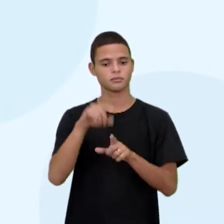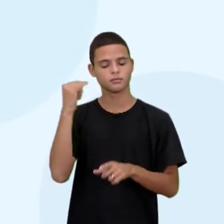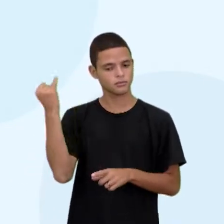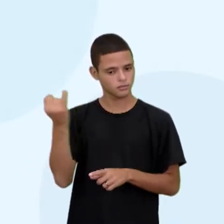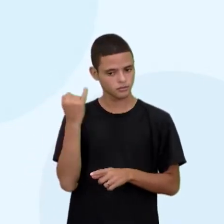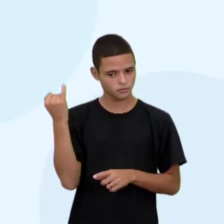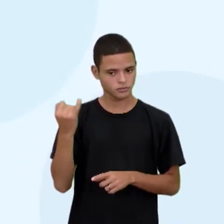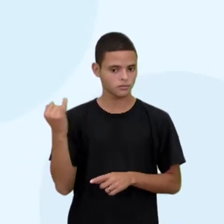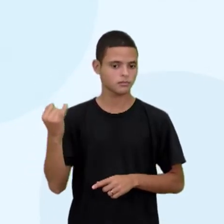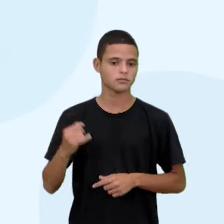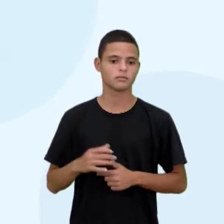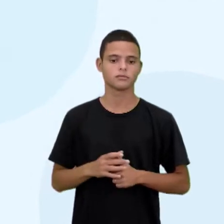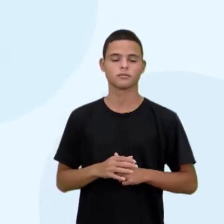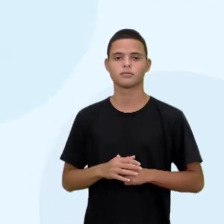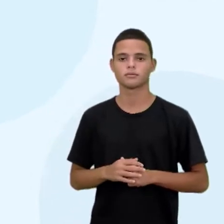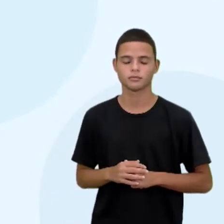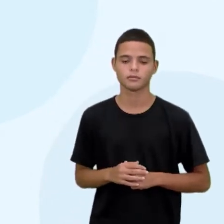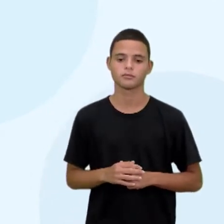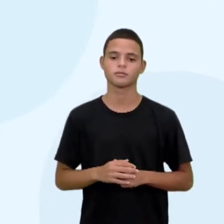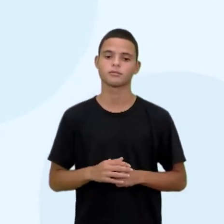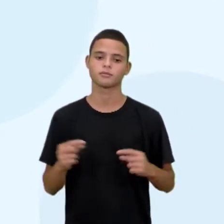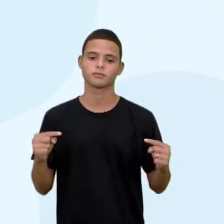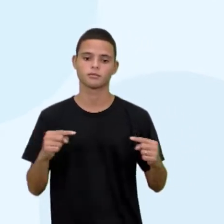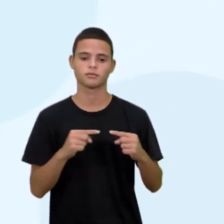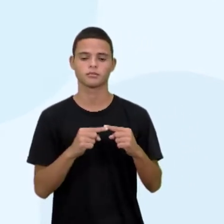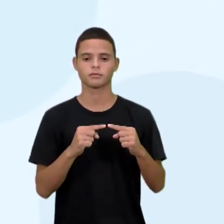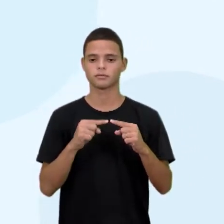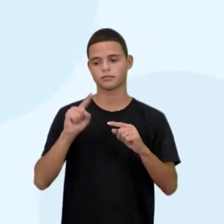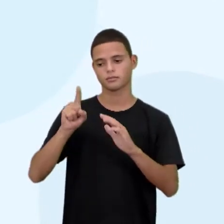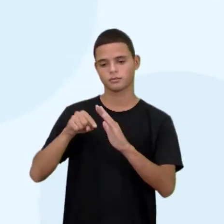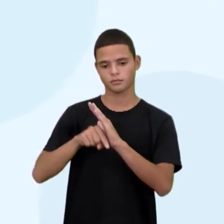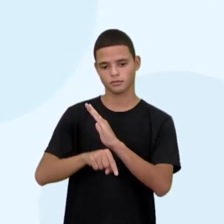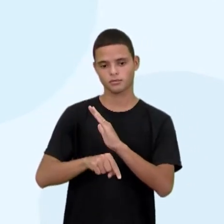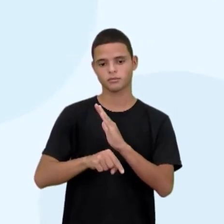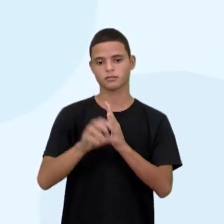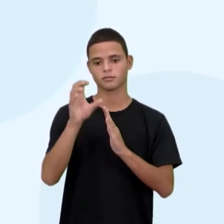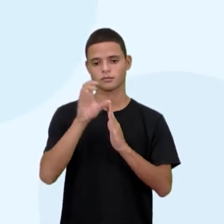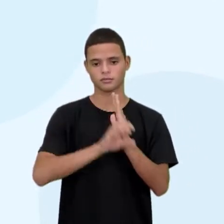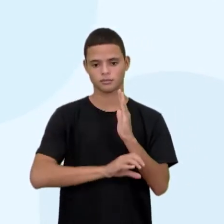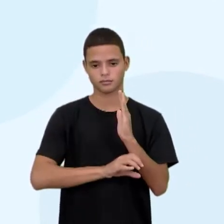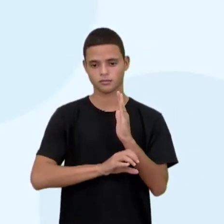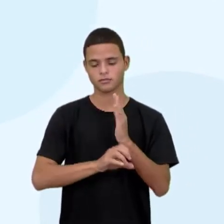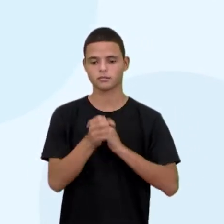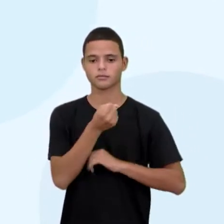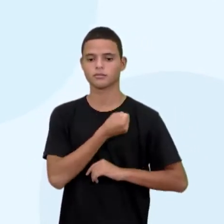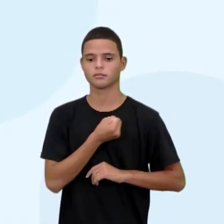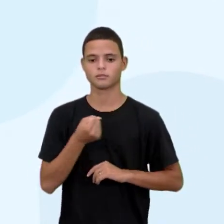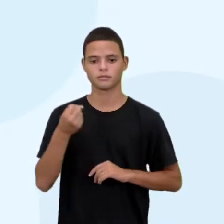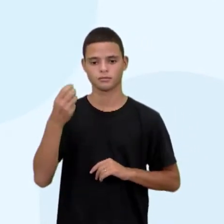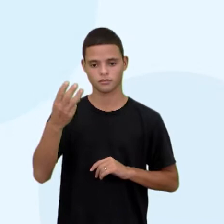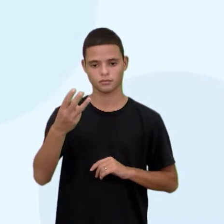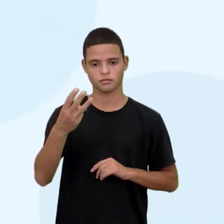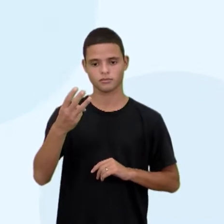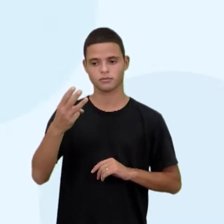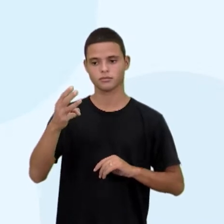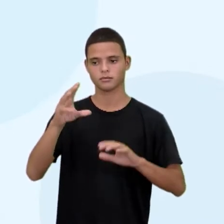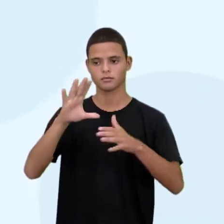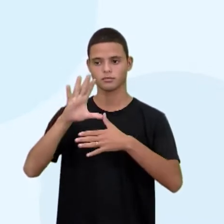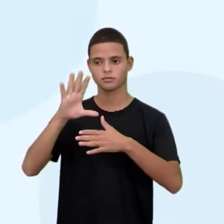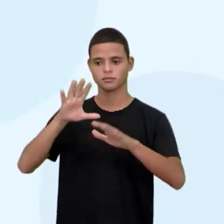fazendo parte aí desse aprofundamento e dessa unidade curricular, o componente curricular 3,